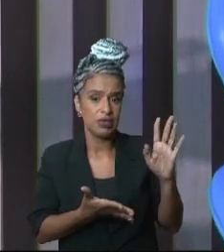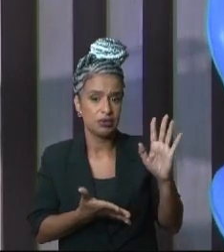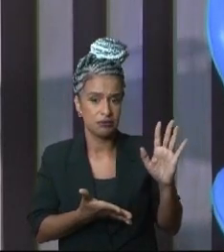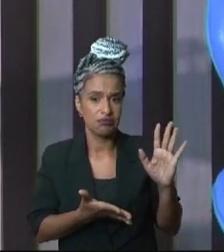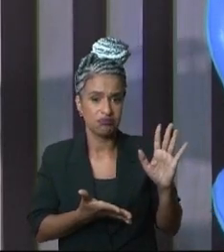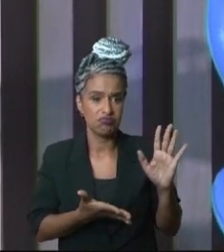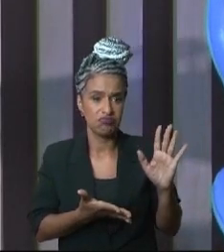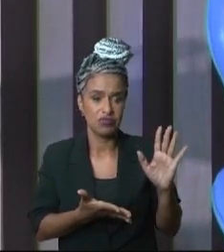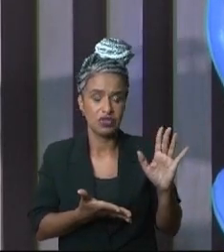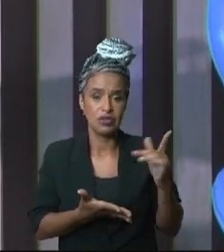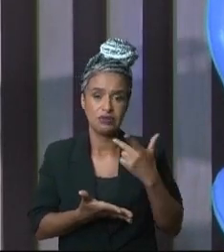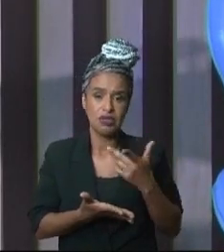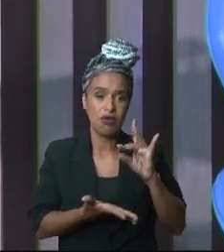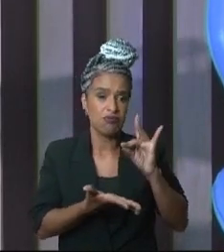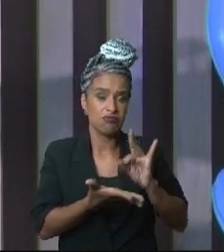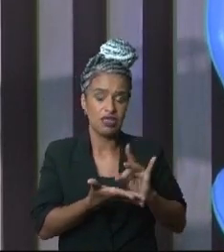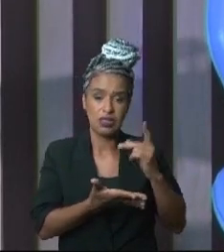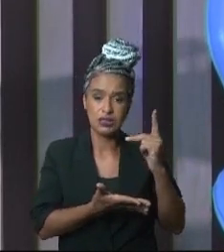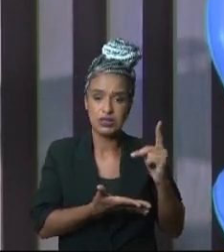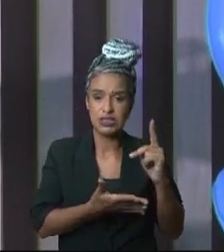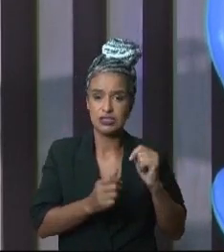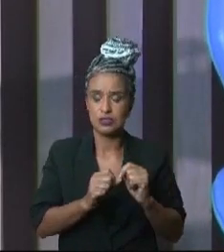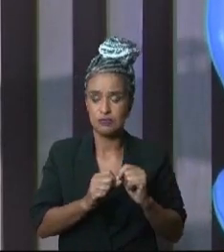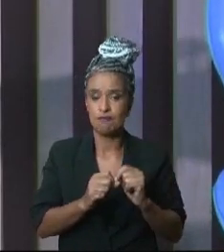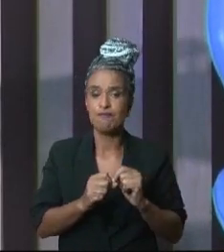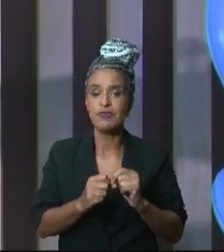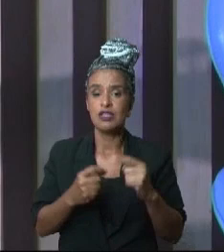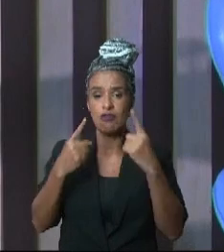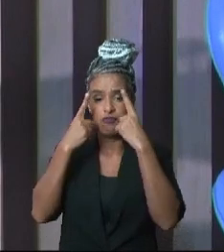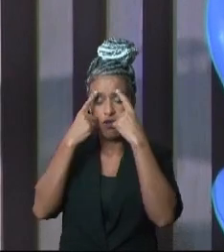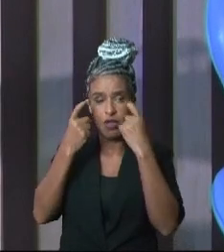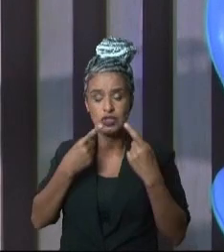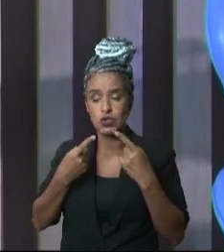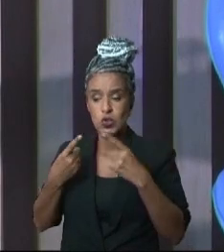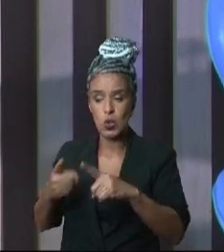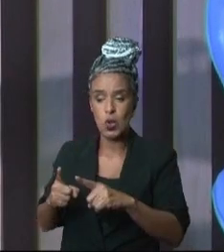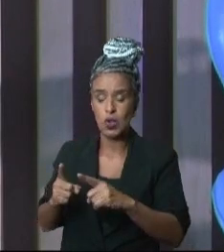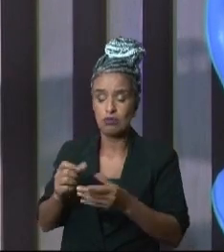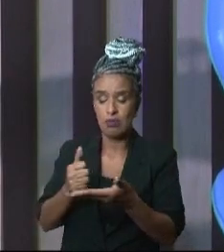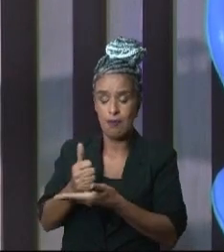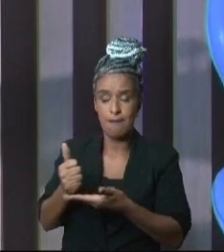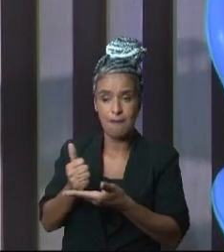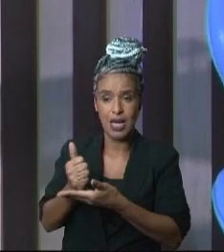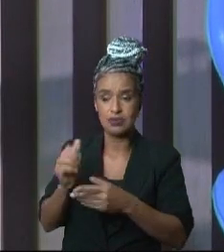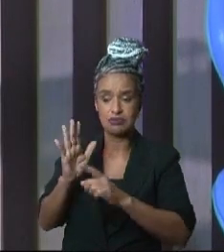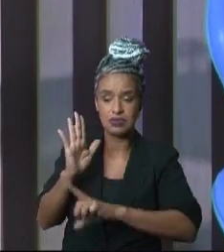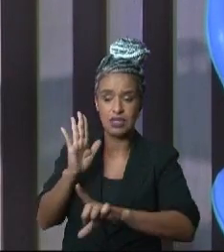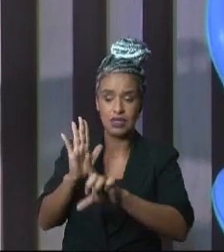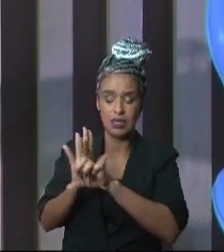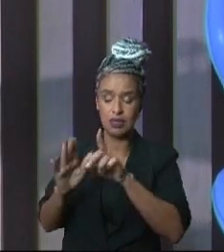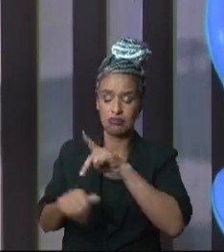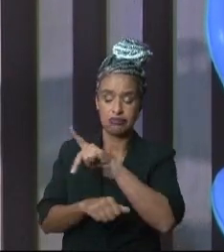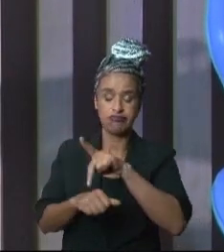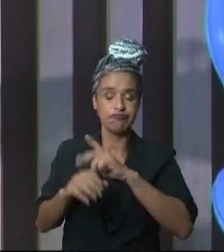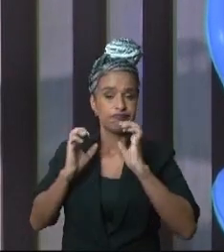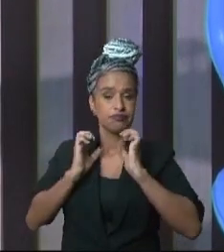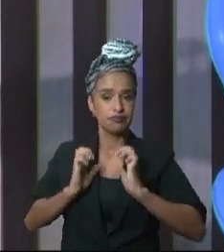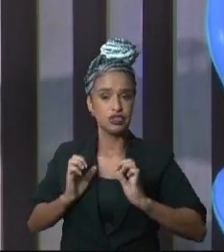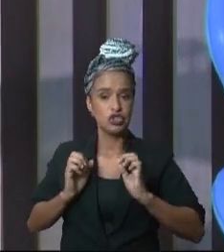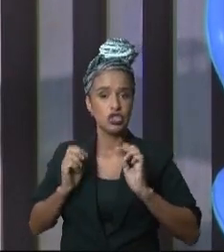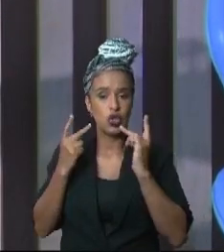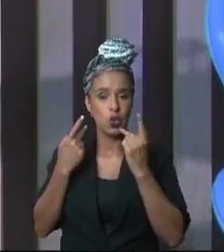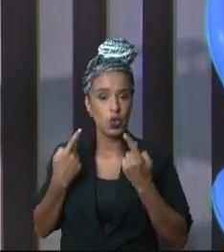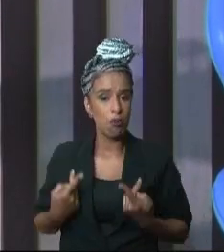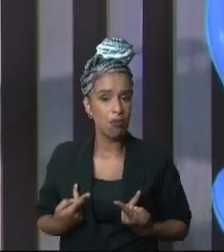a sua esfera de influência legítima. E assim ele viola os básicos princípios da lei internacional: soberania, integridade